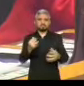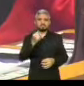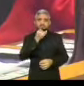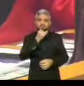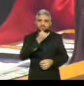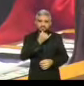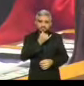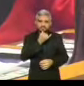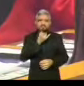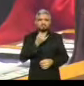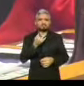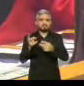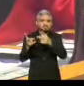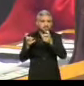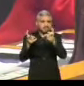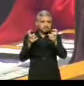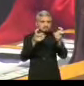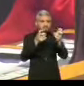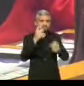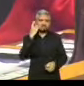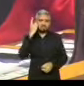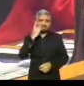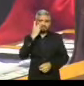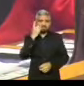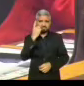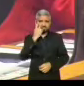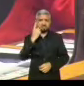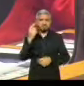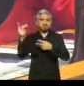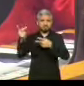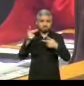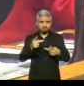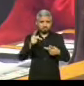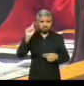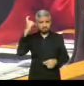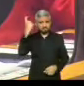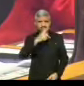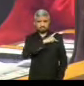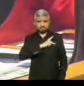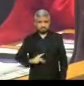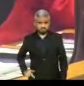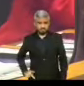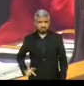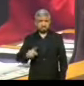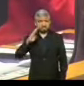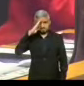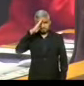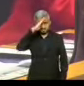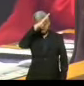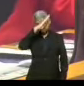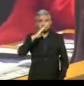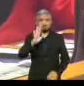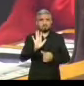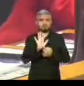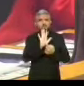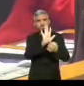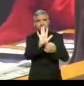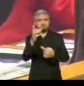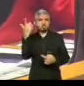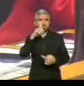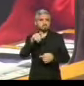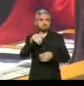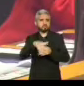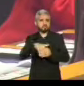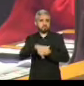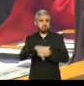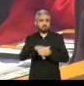ver deputados que trouxe o ex-presidente Jair Bolsonaro para ver se tem brilho e votos através do presidente Jair Bolsonaro, e foi